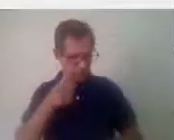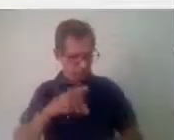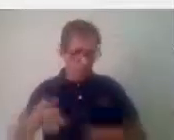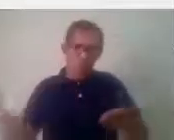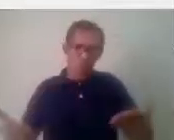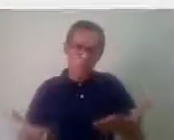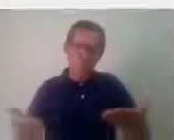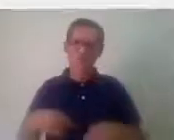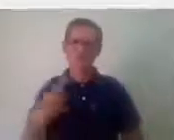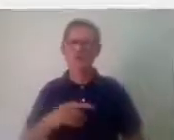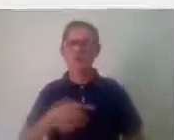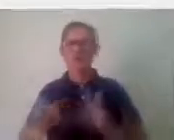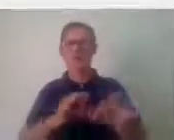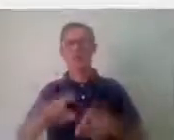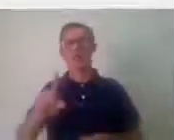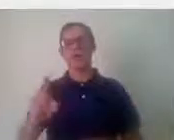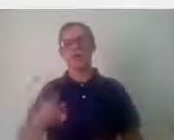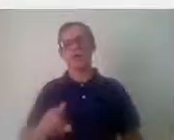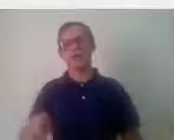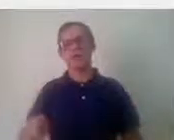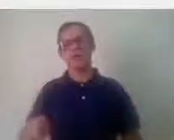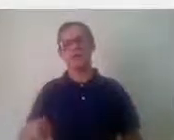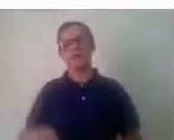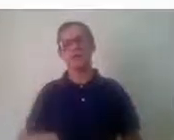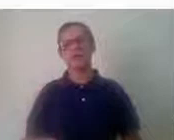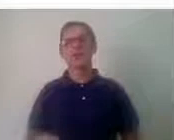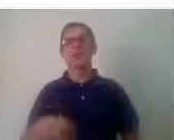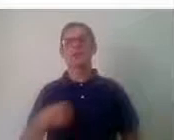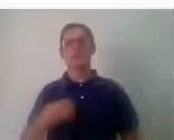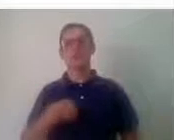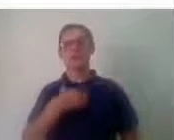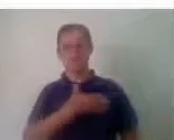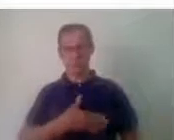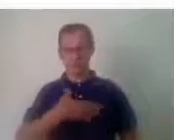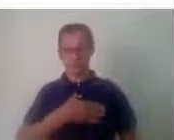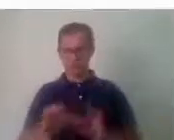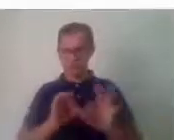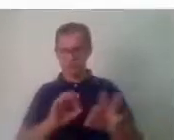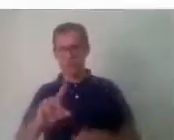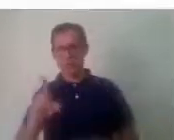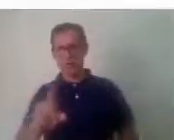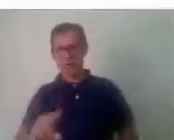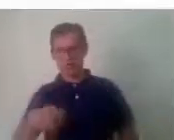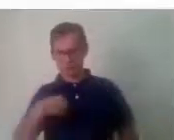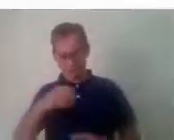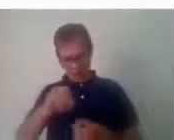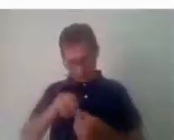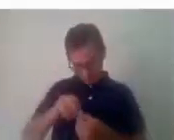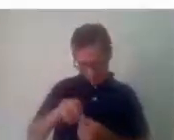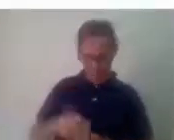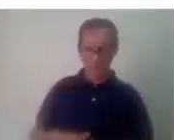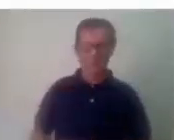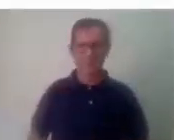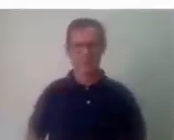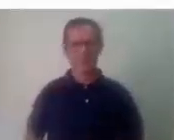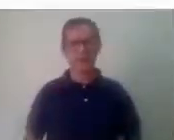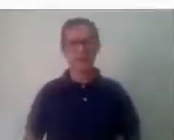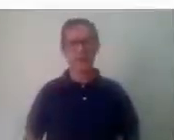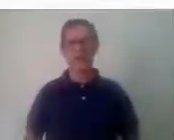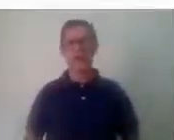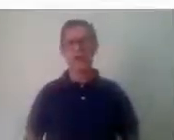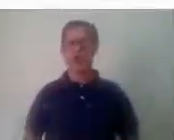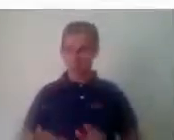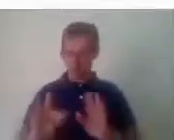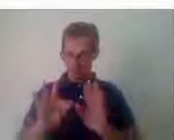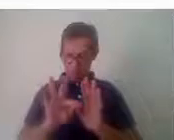agora? E agora a gente monta a integral. Como que eu gosto de montar a integral? Eu vou fazer aqui é uma forma